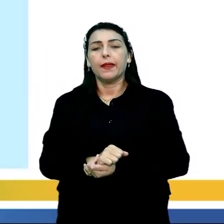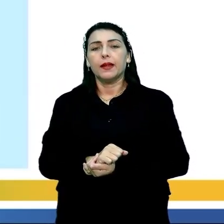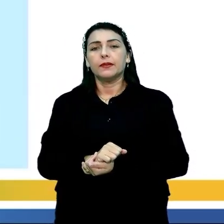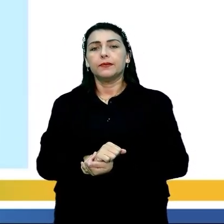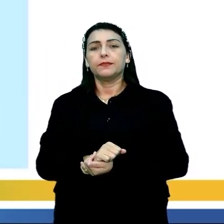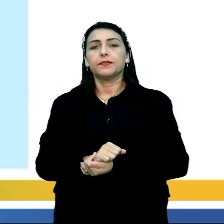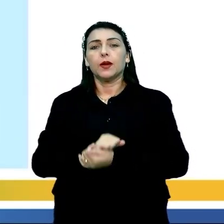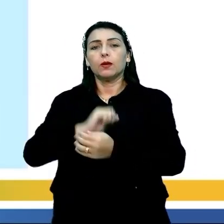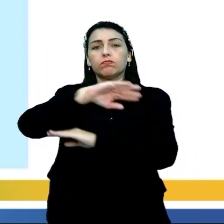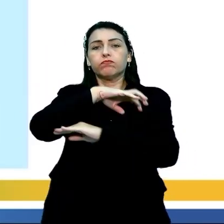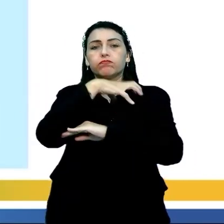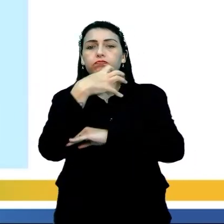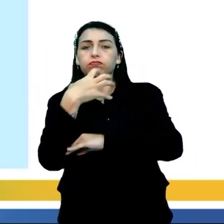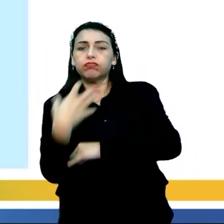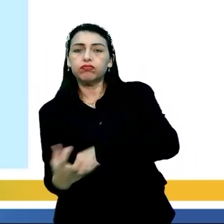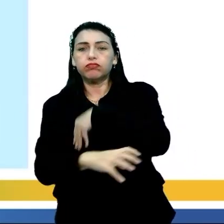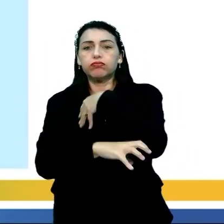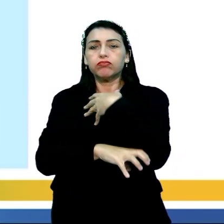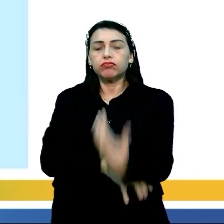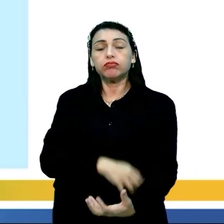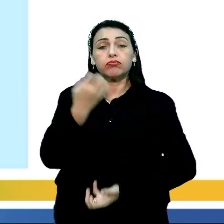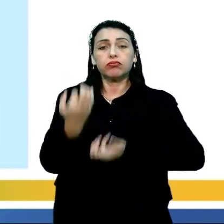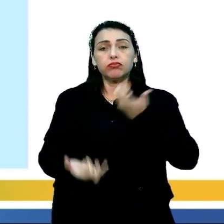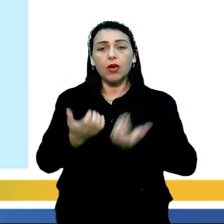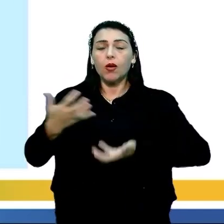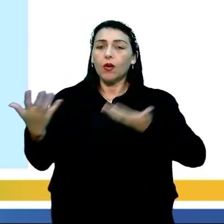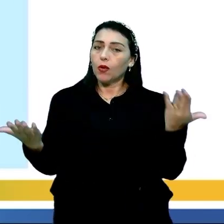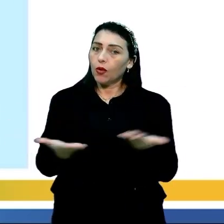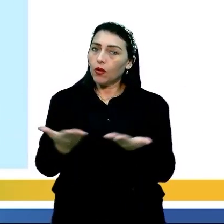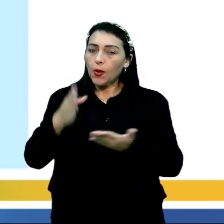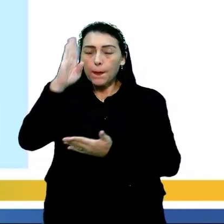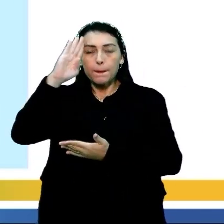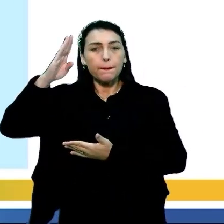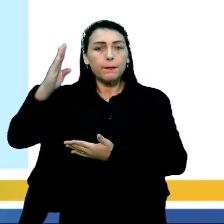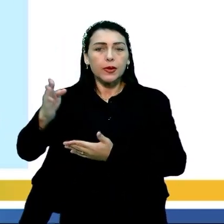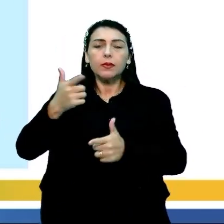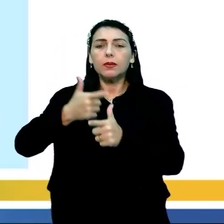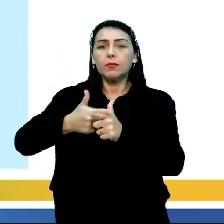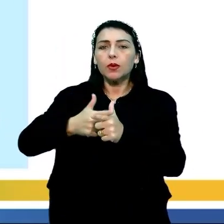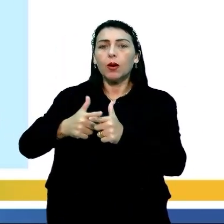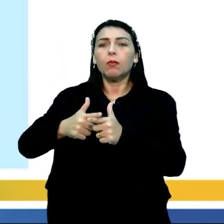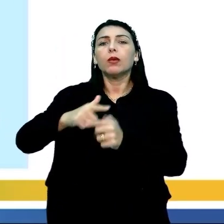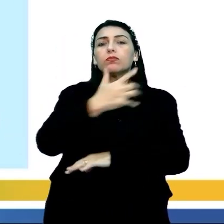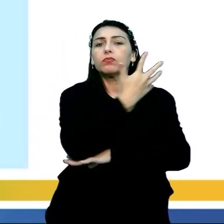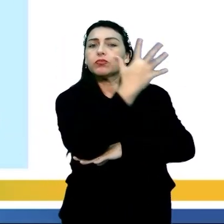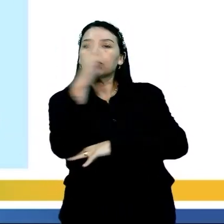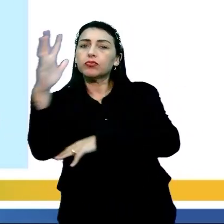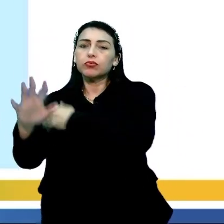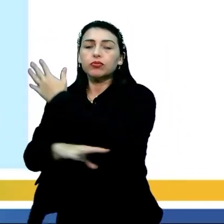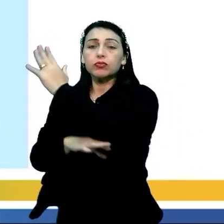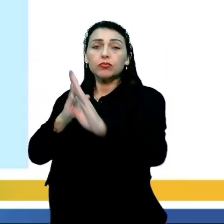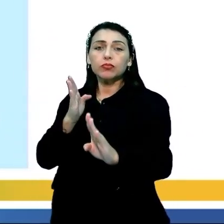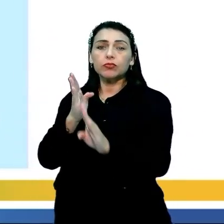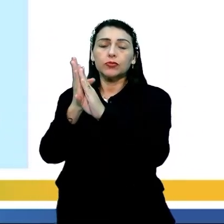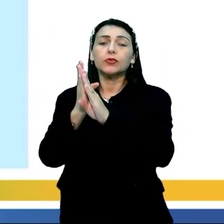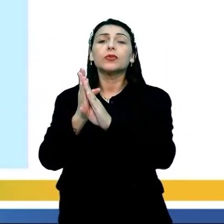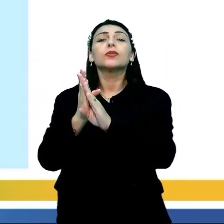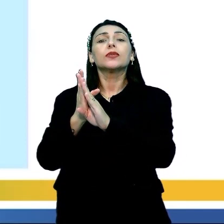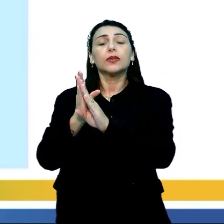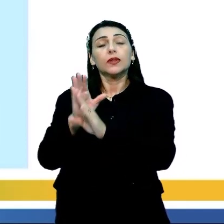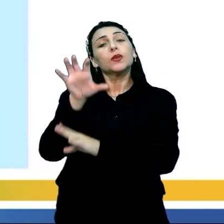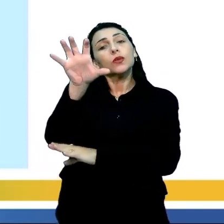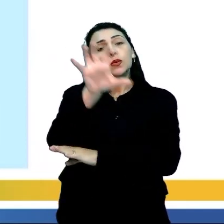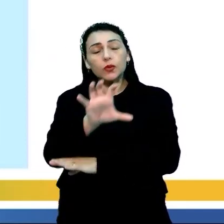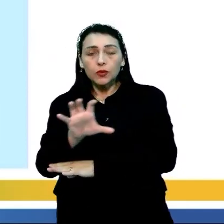o desmatamento e as queimadas, hoje, são um dos principais problemas ambientais aí identificados nesses